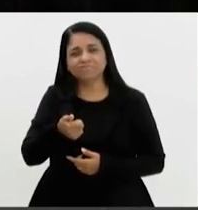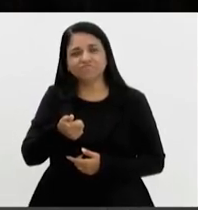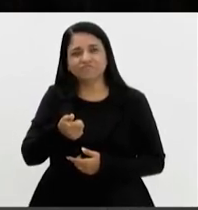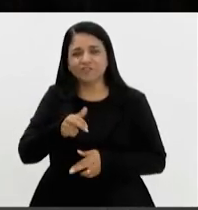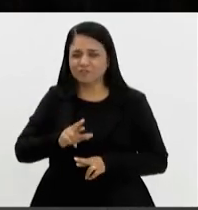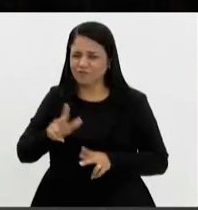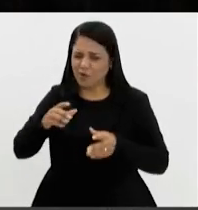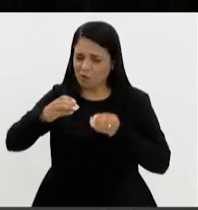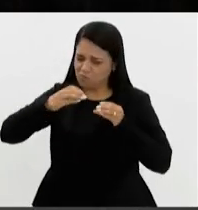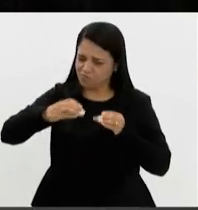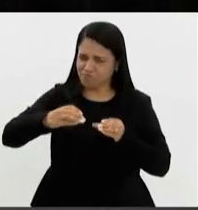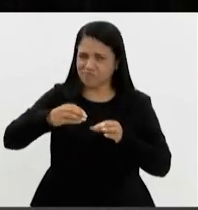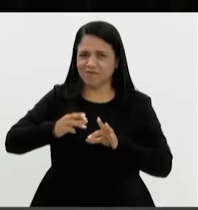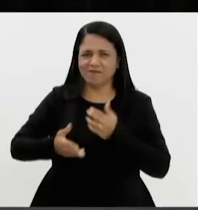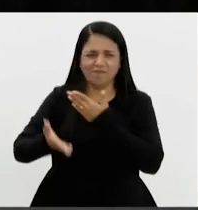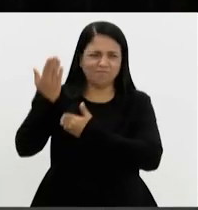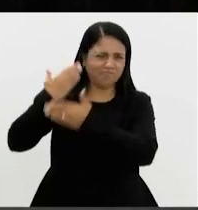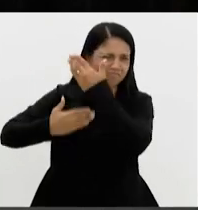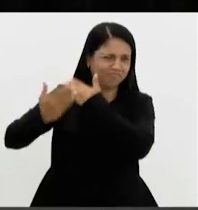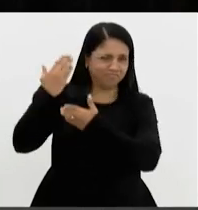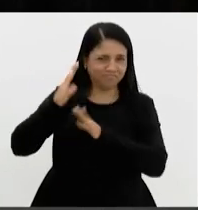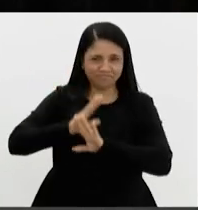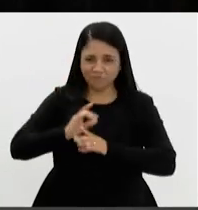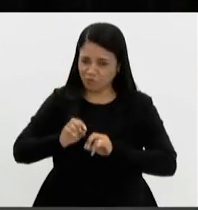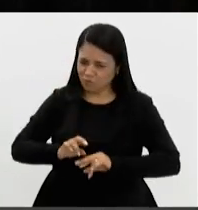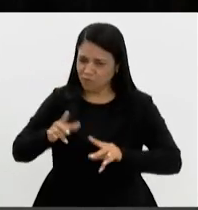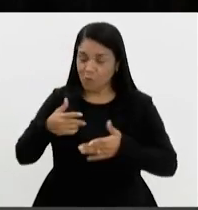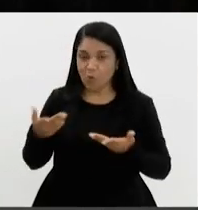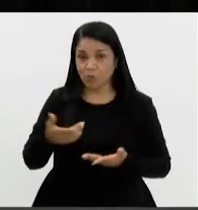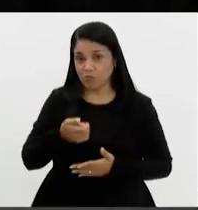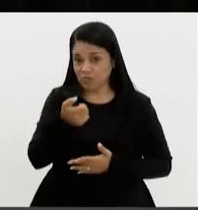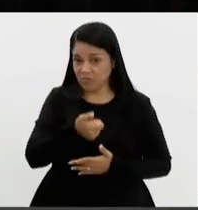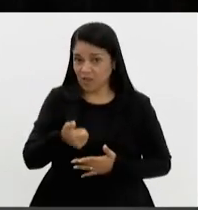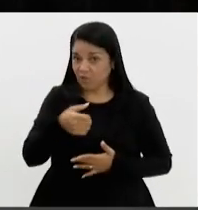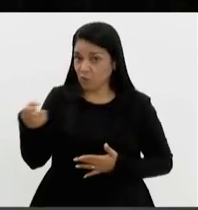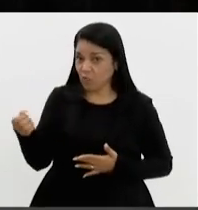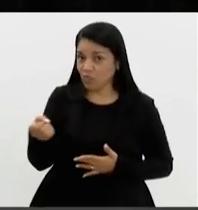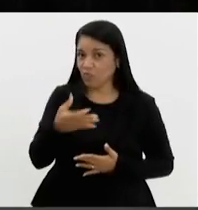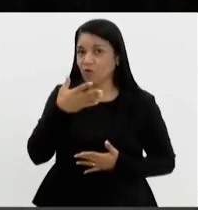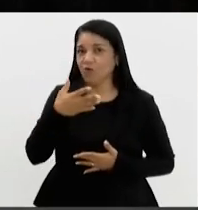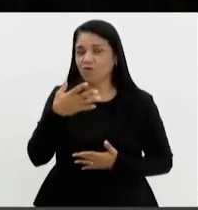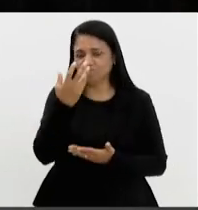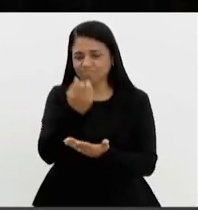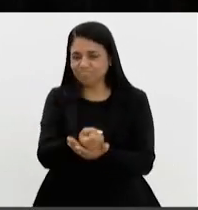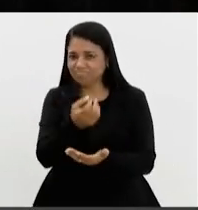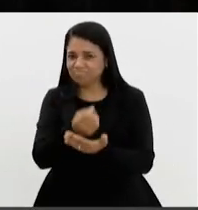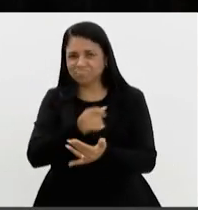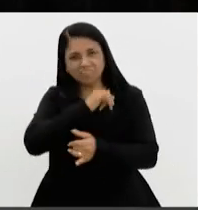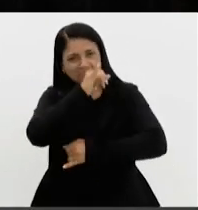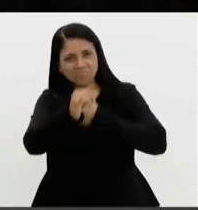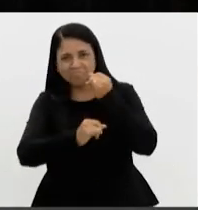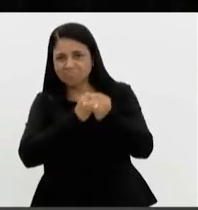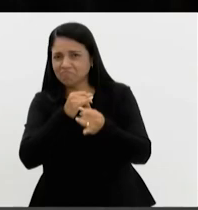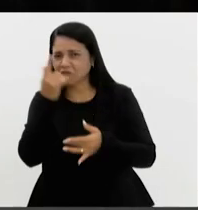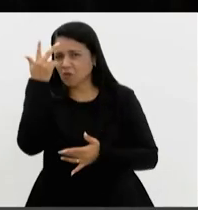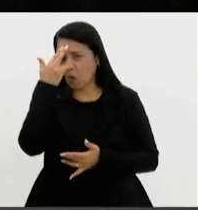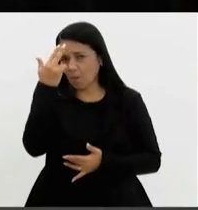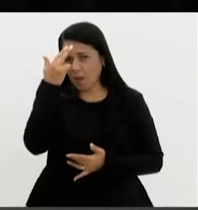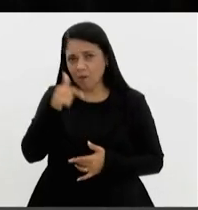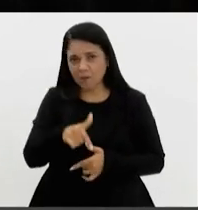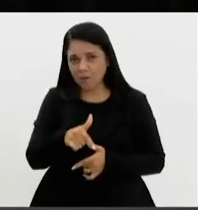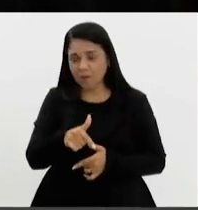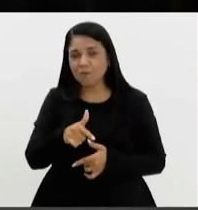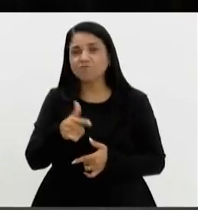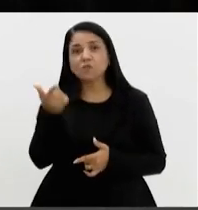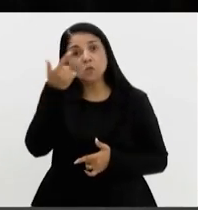tem um telefone né que que você possa baixar usar internet etc eh tem condições de baixar